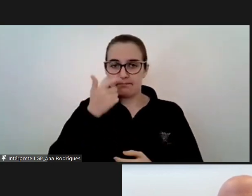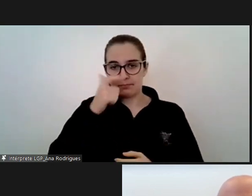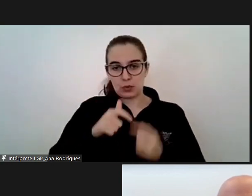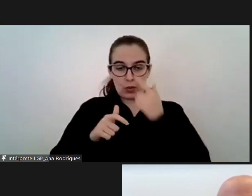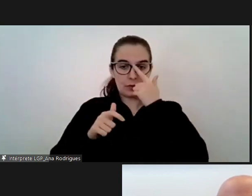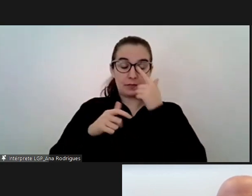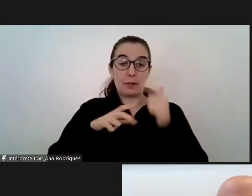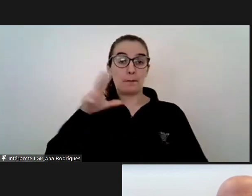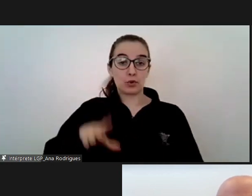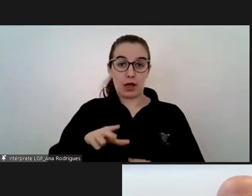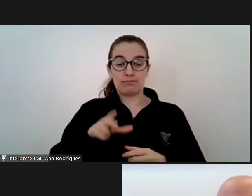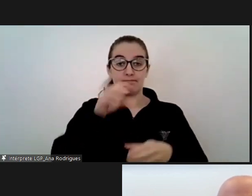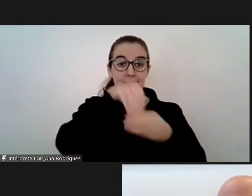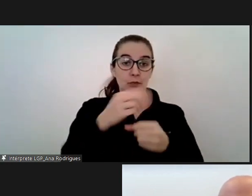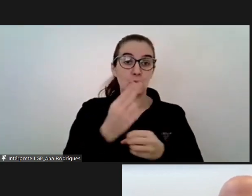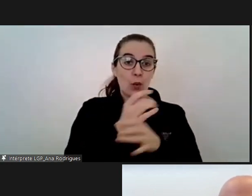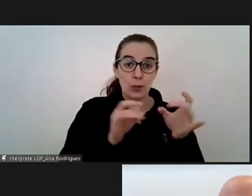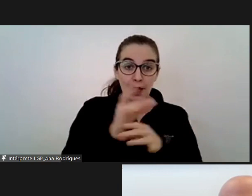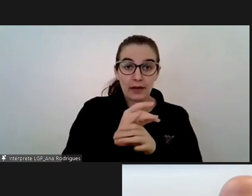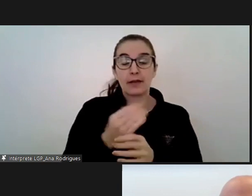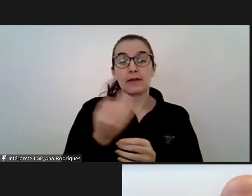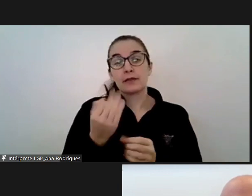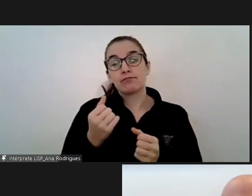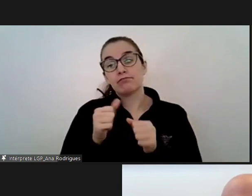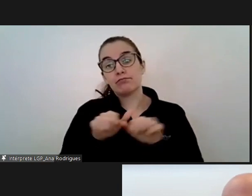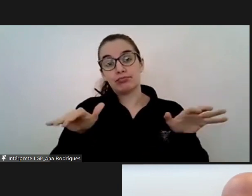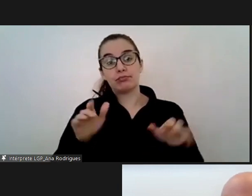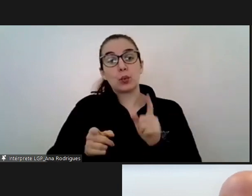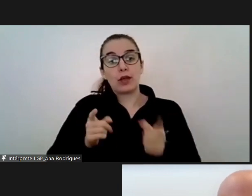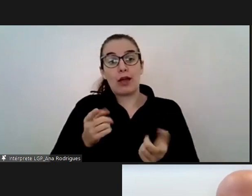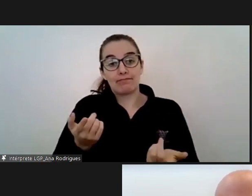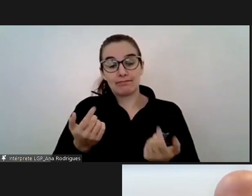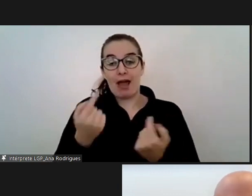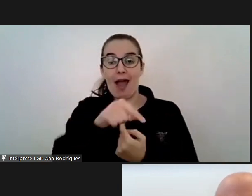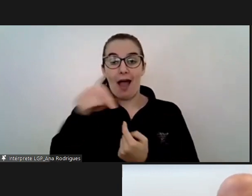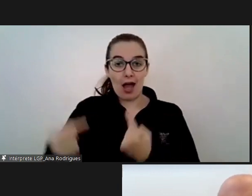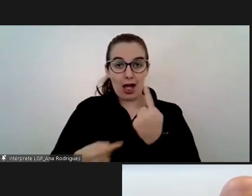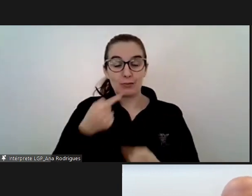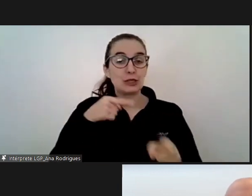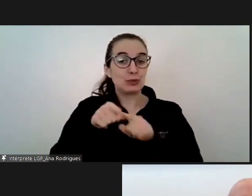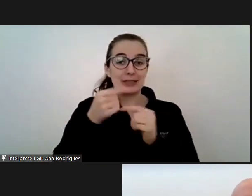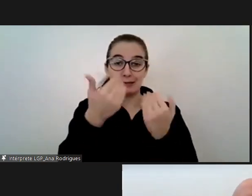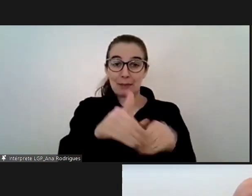da União Europeia, está num mundo globalizado e, portanto, há muitas políticas que estão limitadas